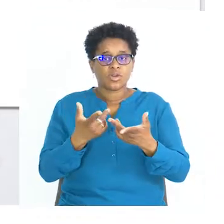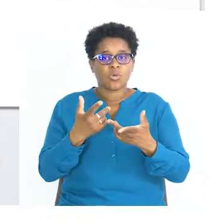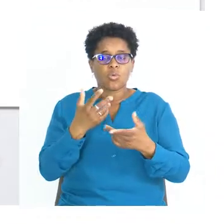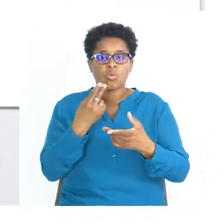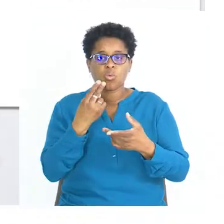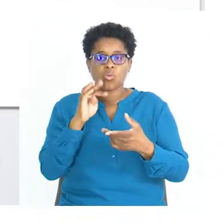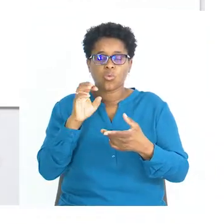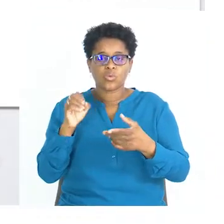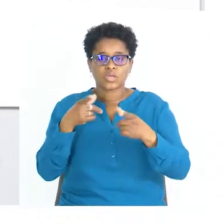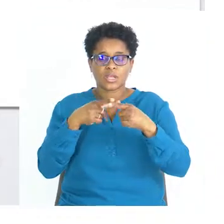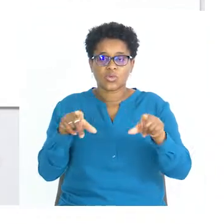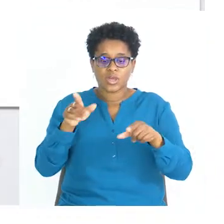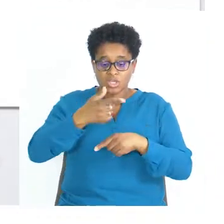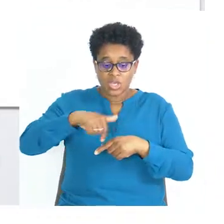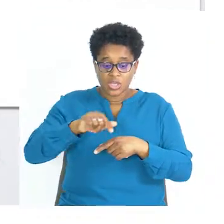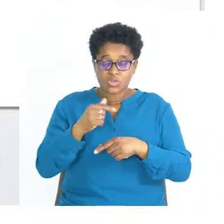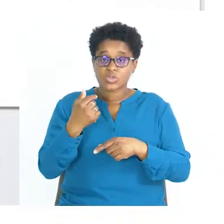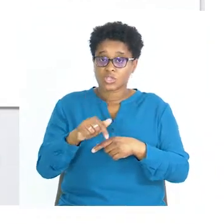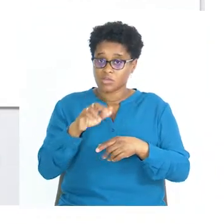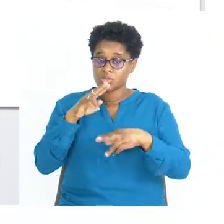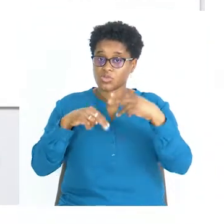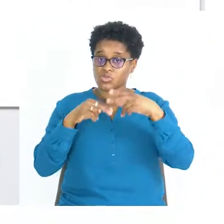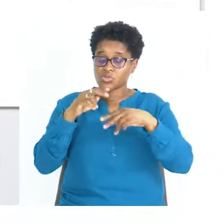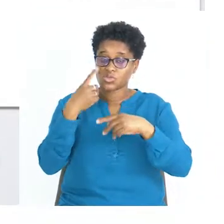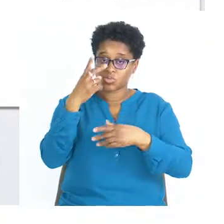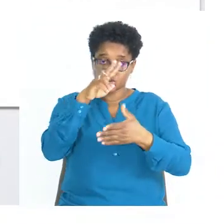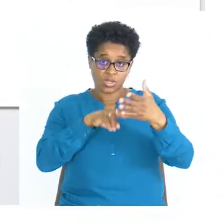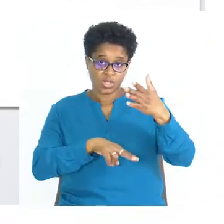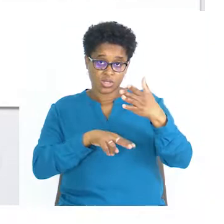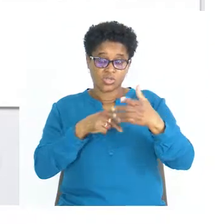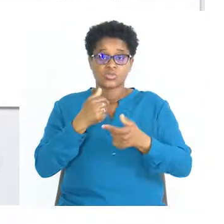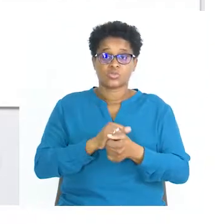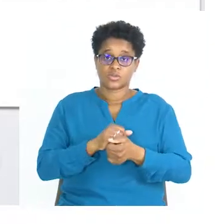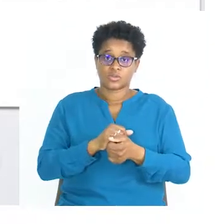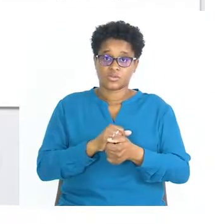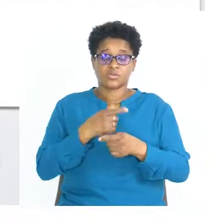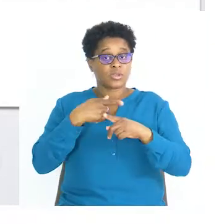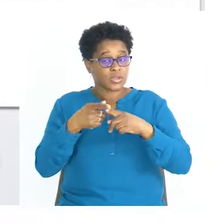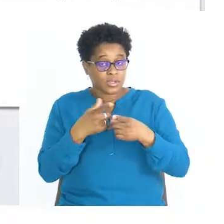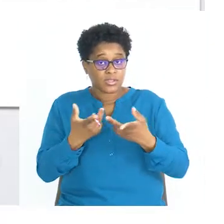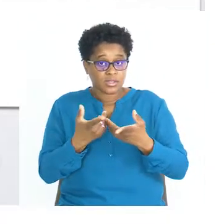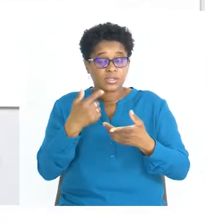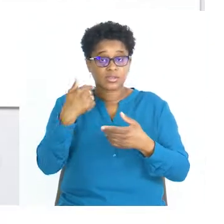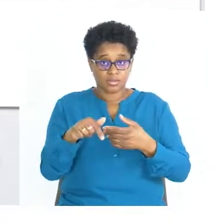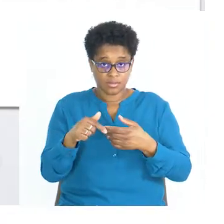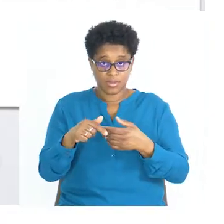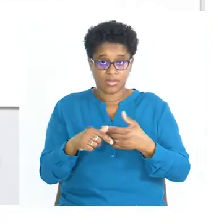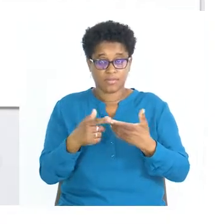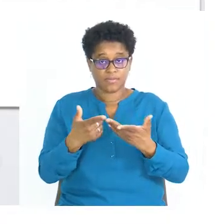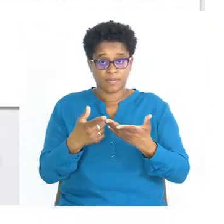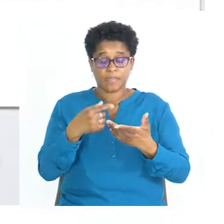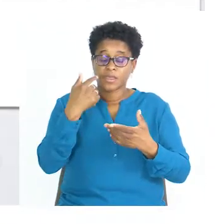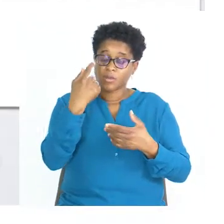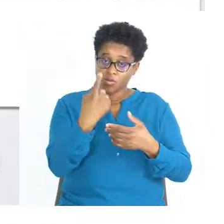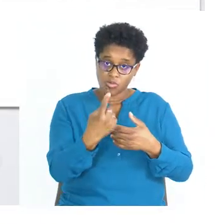uso da linguagem que nós temos na construção de um texto com a intenção que temos para um